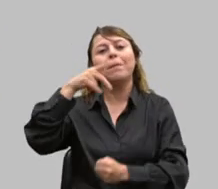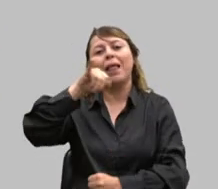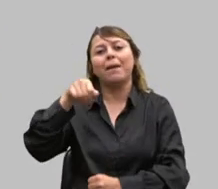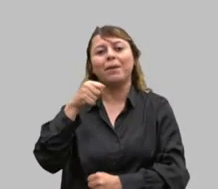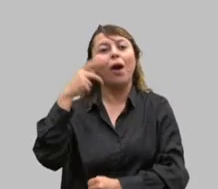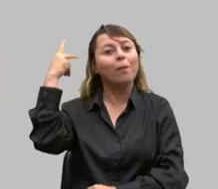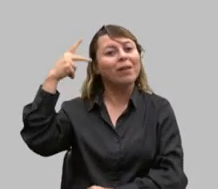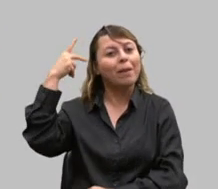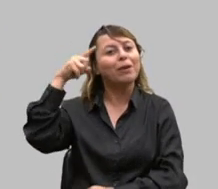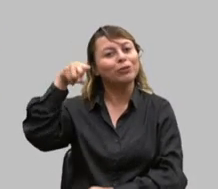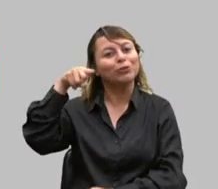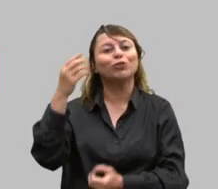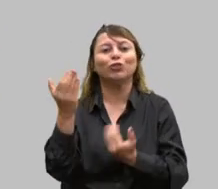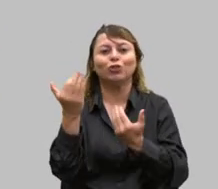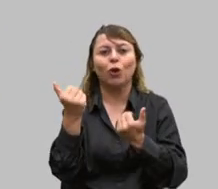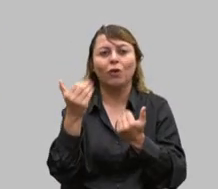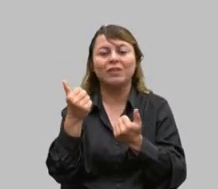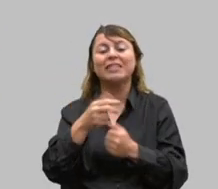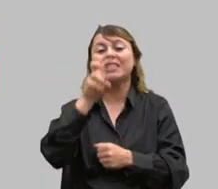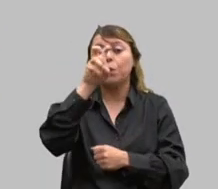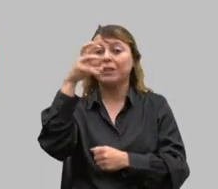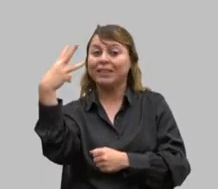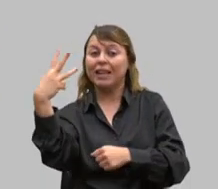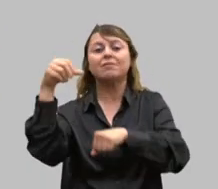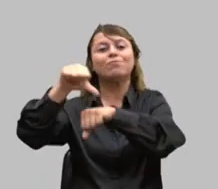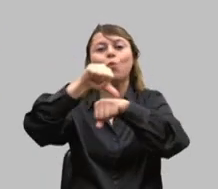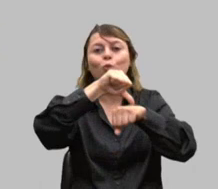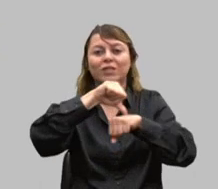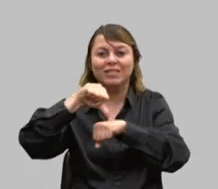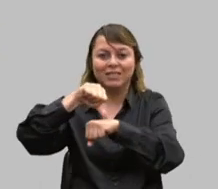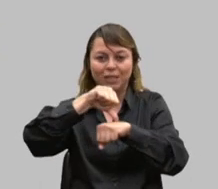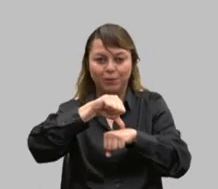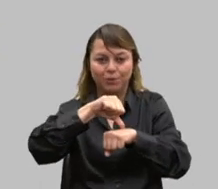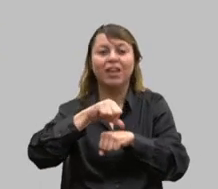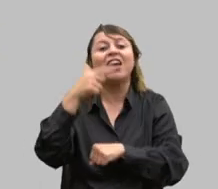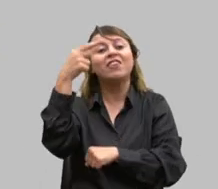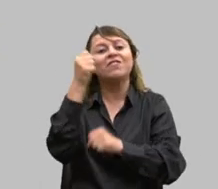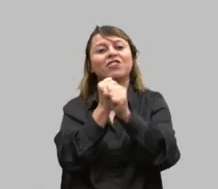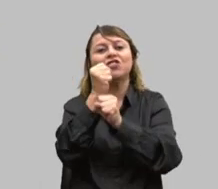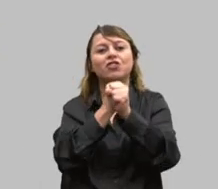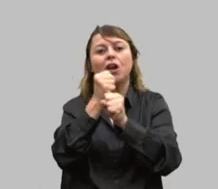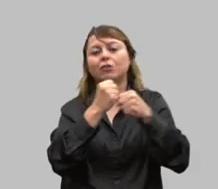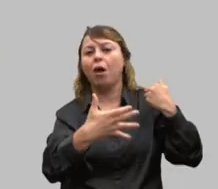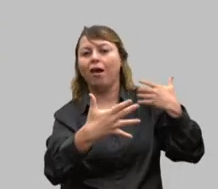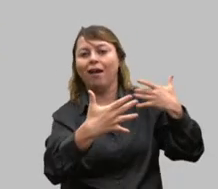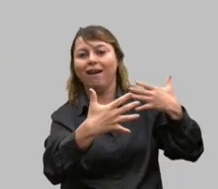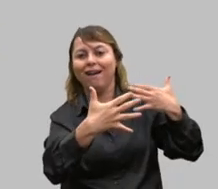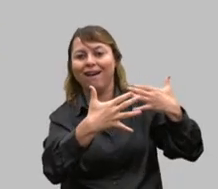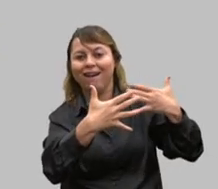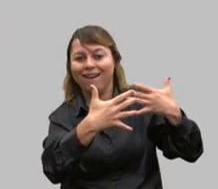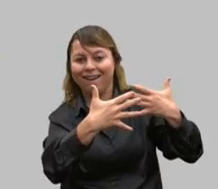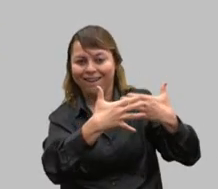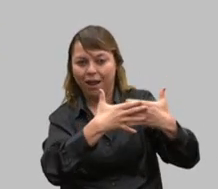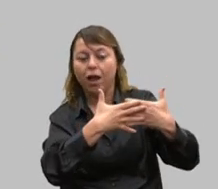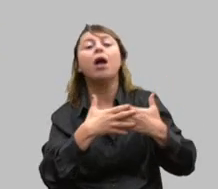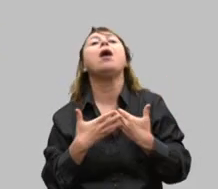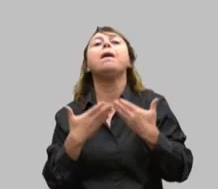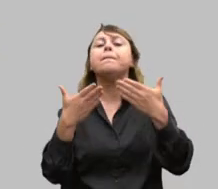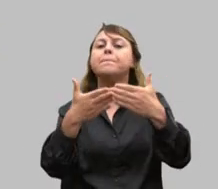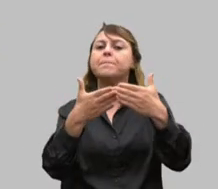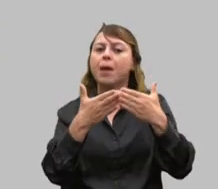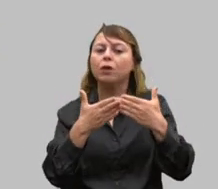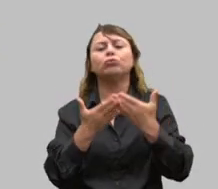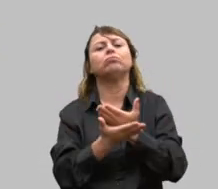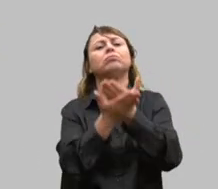de 853 municípios em 20 anos de existência peço de público